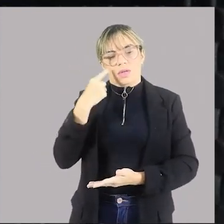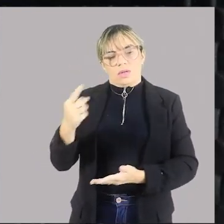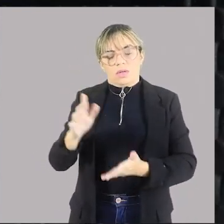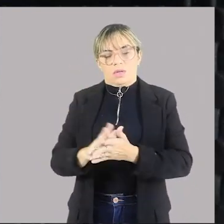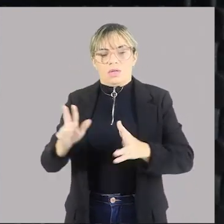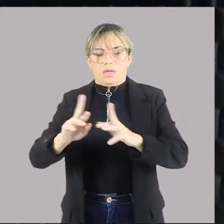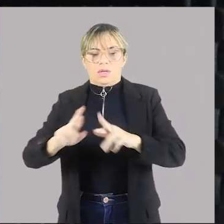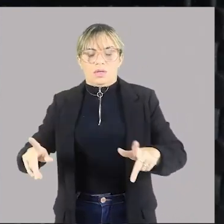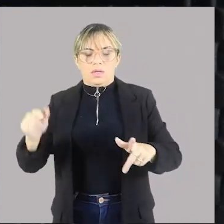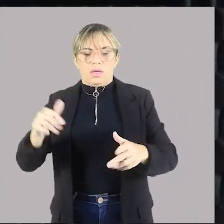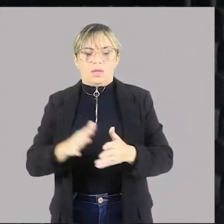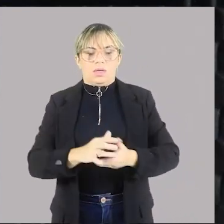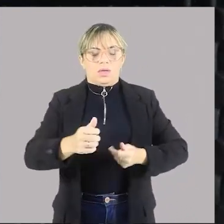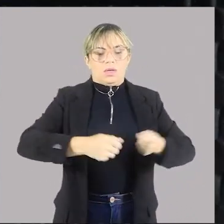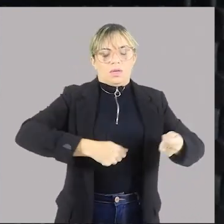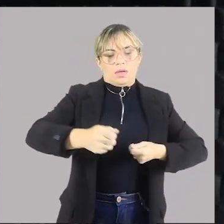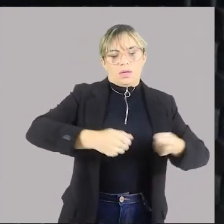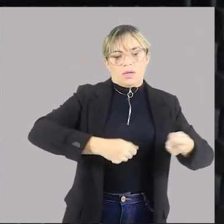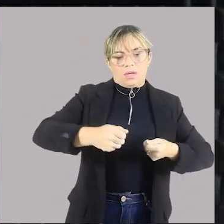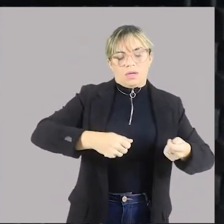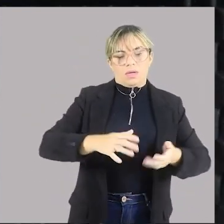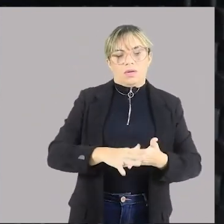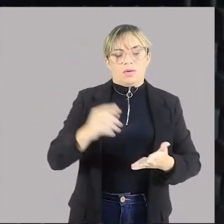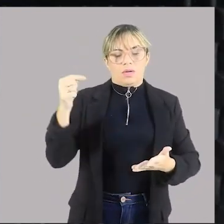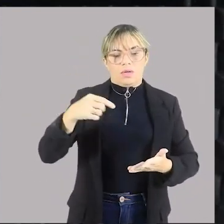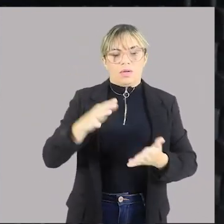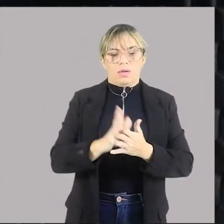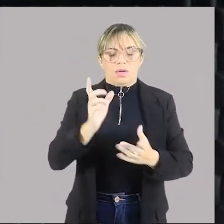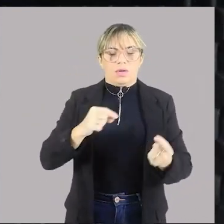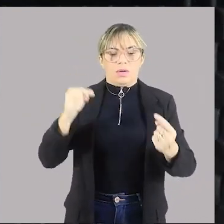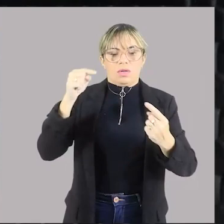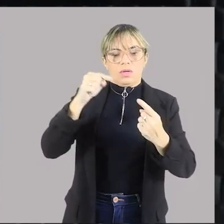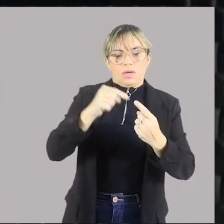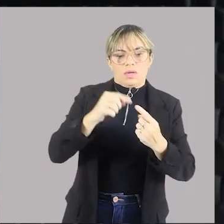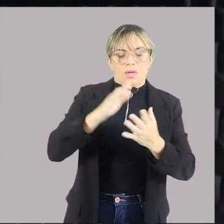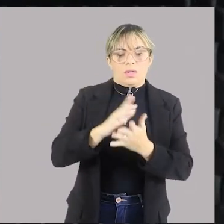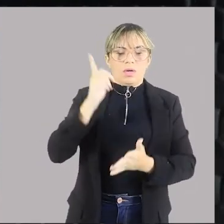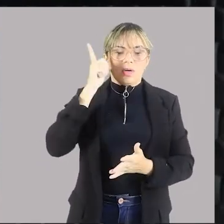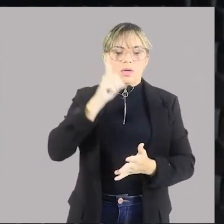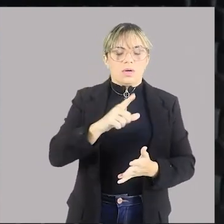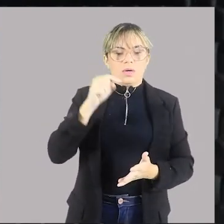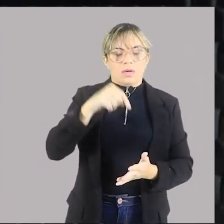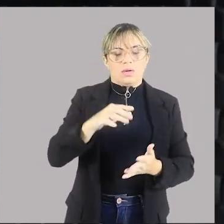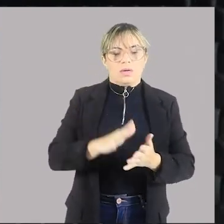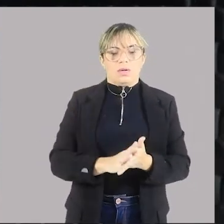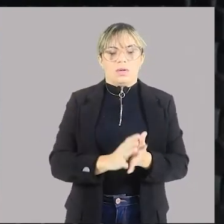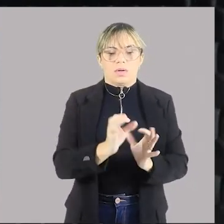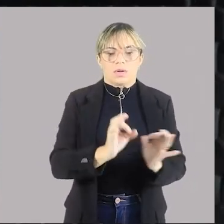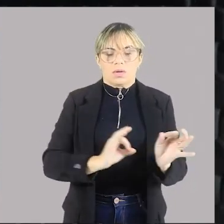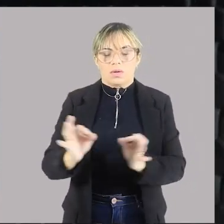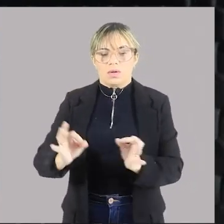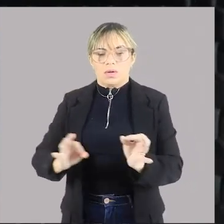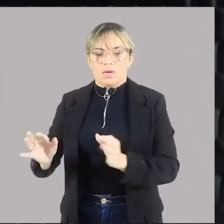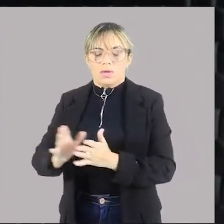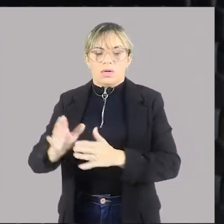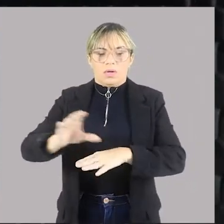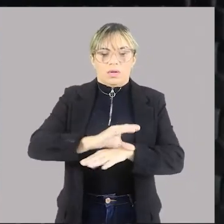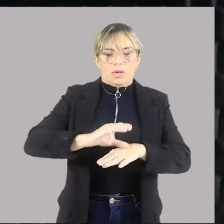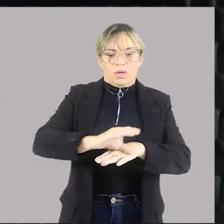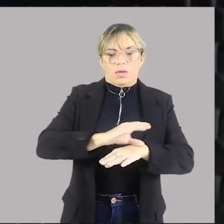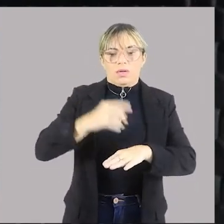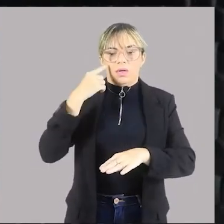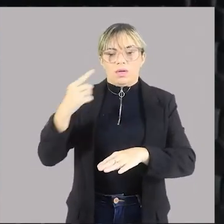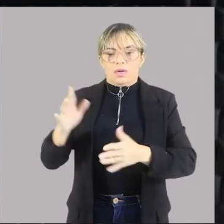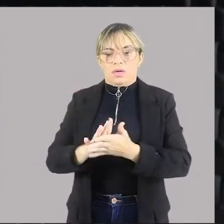funções, a função administrativa terá, portanto, finalidades de alcançar a ordem constitucional de maneira concreta,